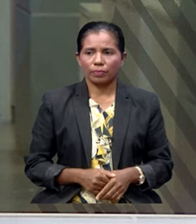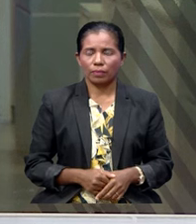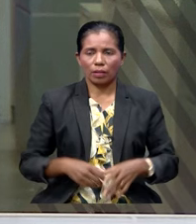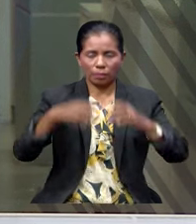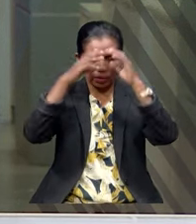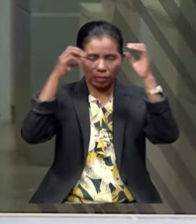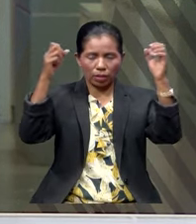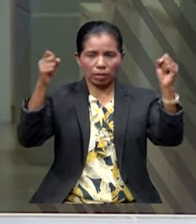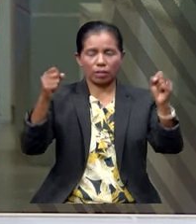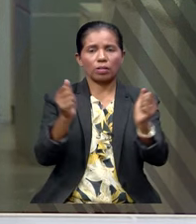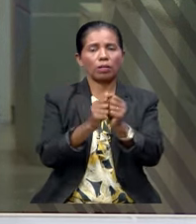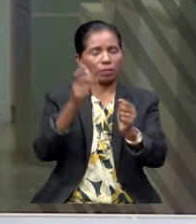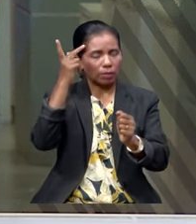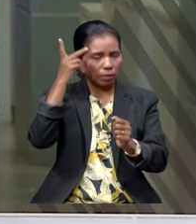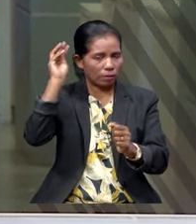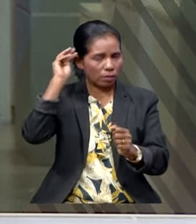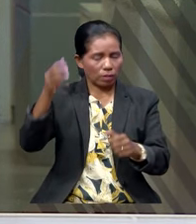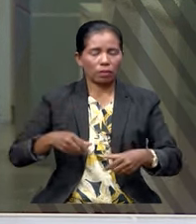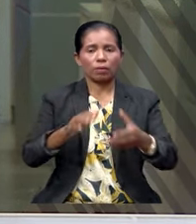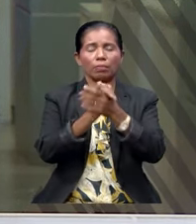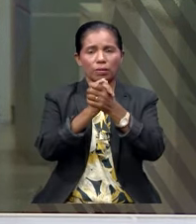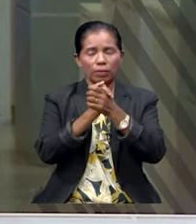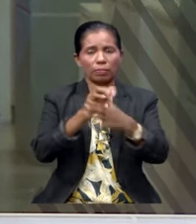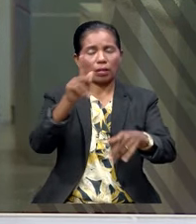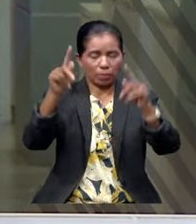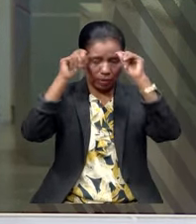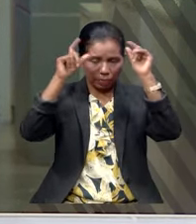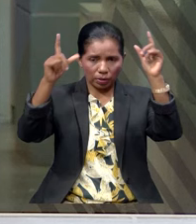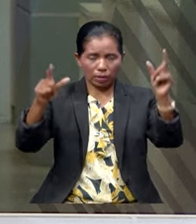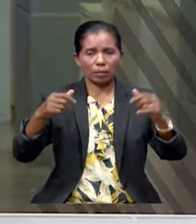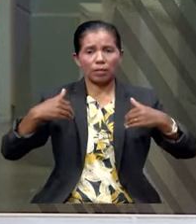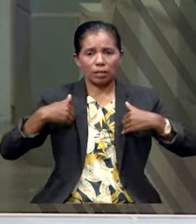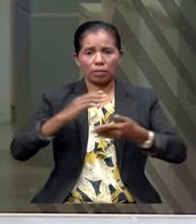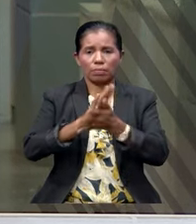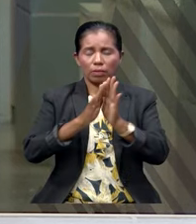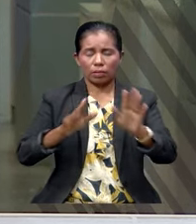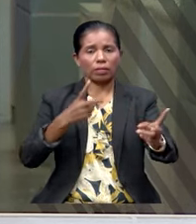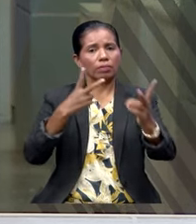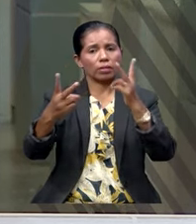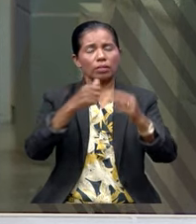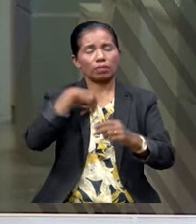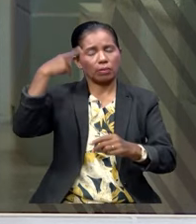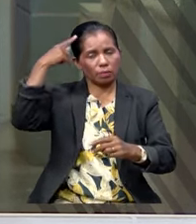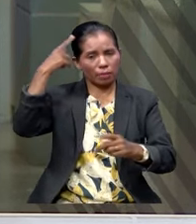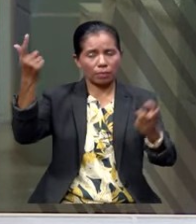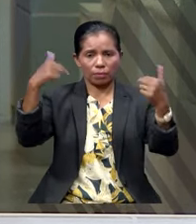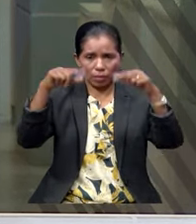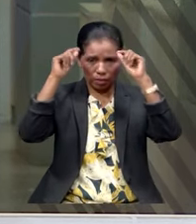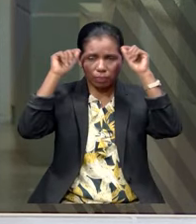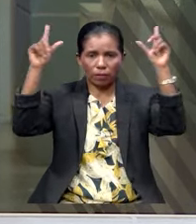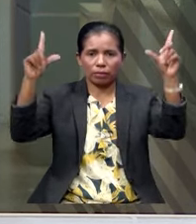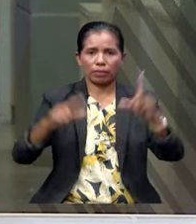Presidente da República no Primeiro-Ministro congratula o povo Timor-Leste, também cria estabilidade durante a visita a Santo Padre Nian Iha